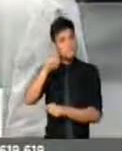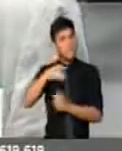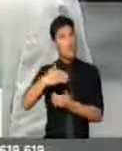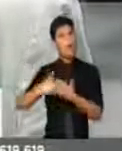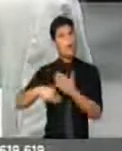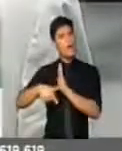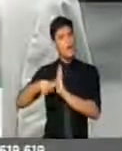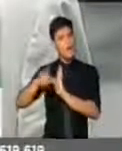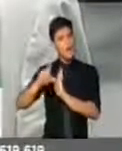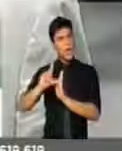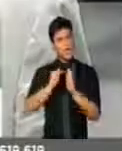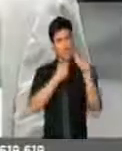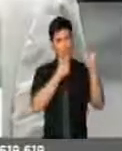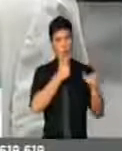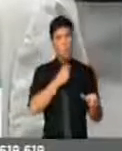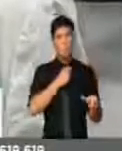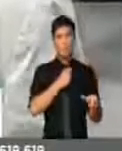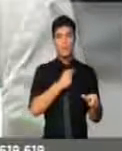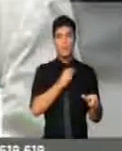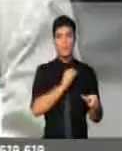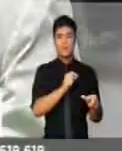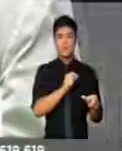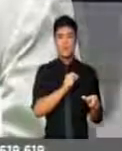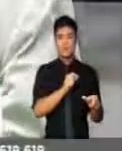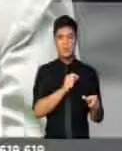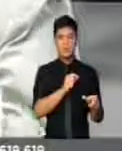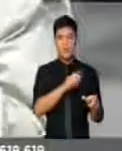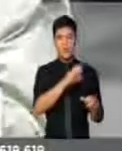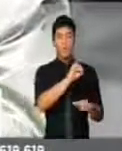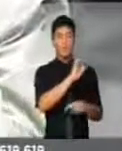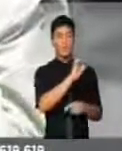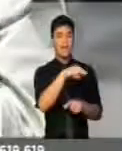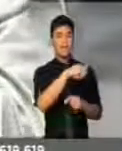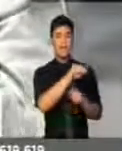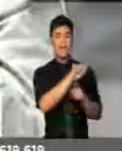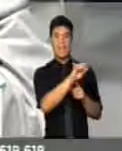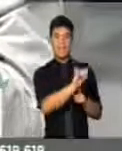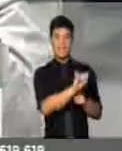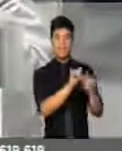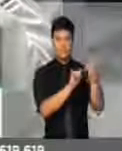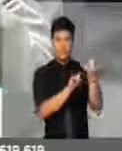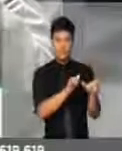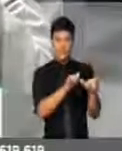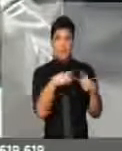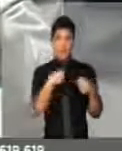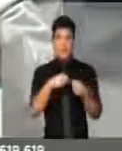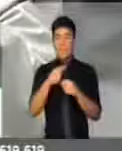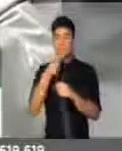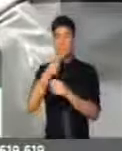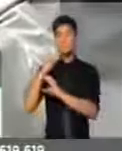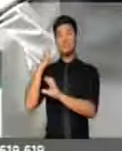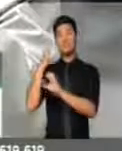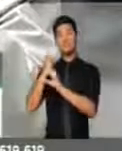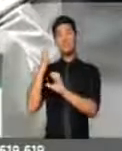momento, deputado Felipe Maia, dizia que o Itamaraty precisava de um engenheiro e não de um